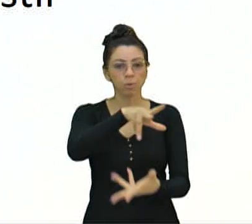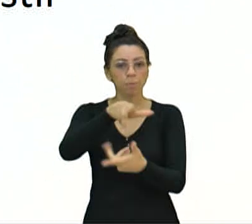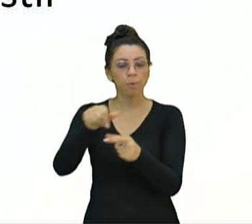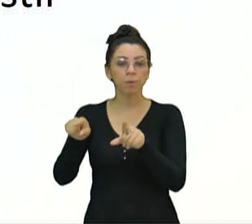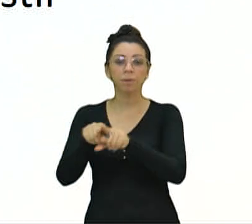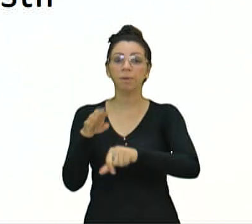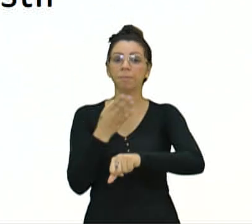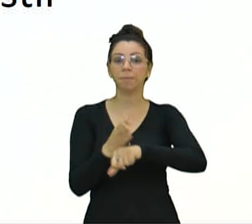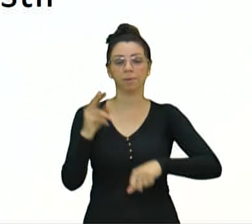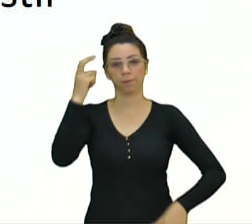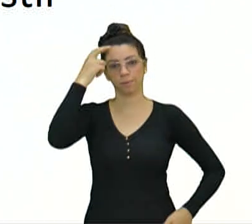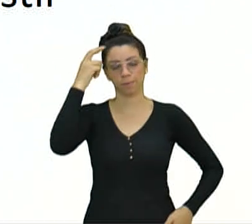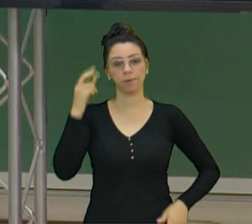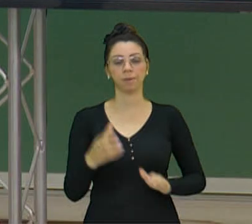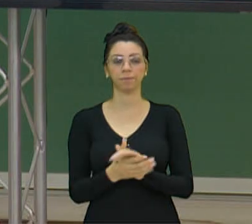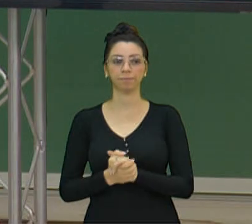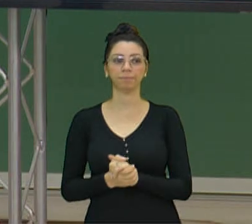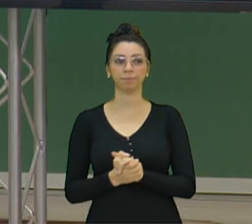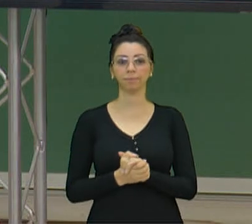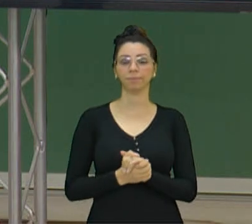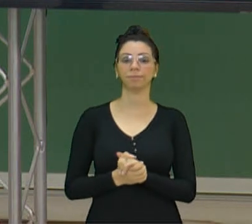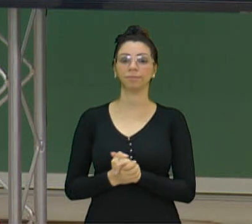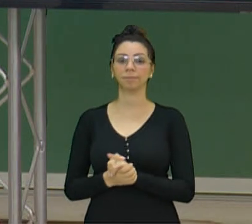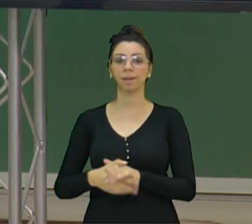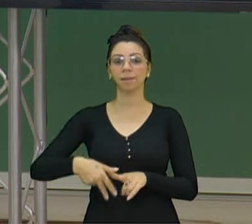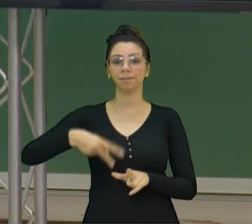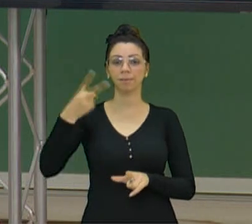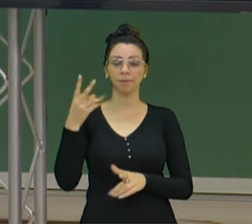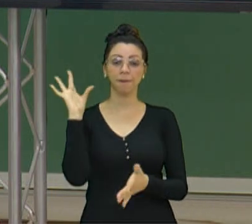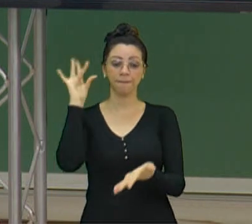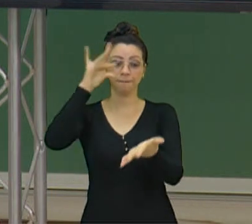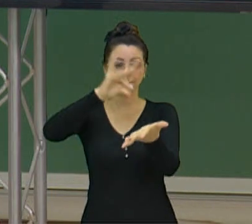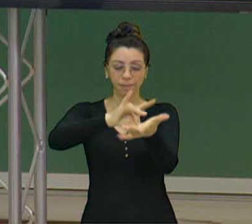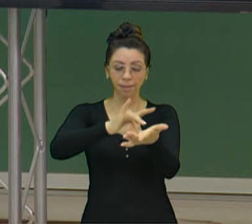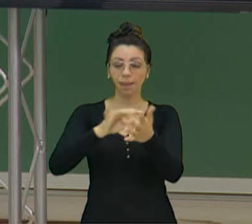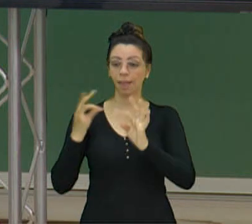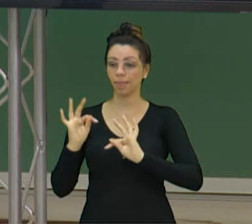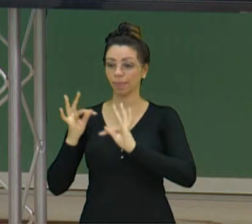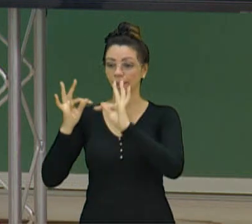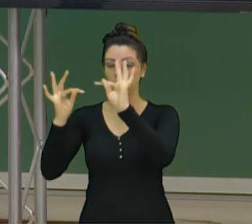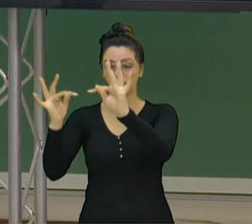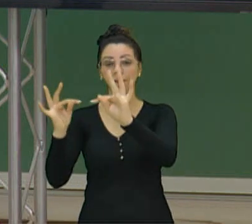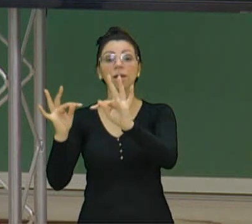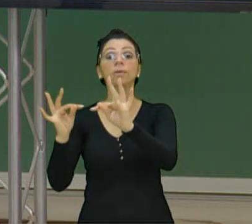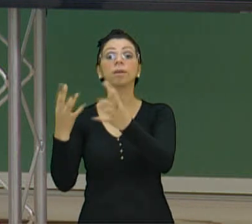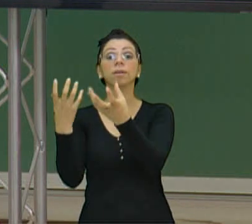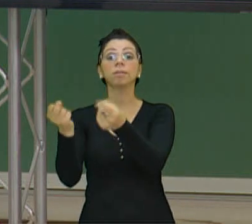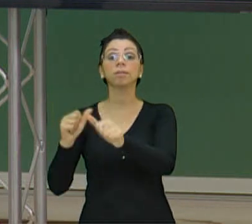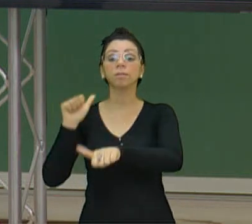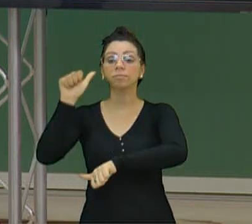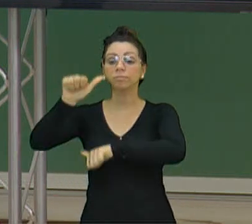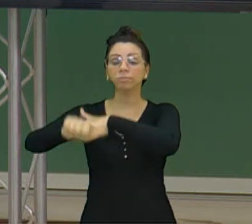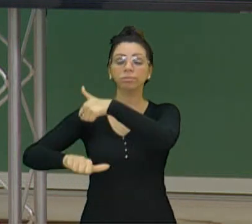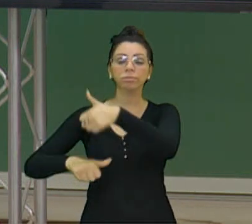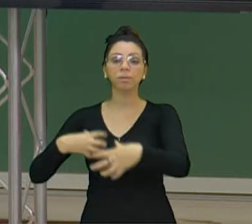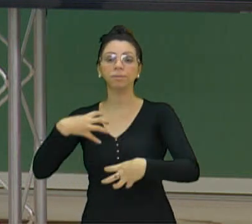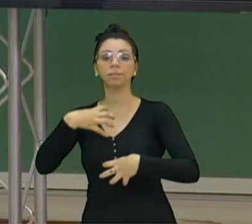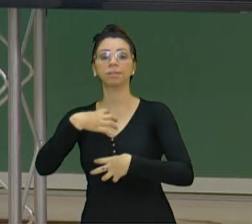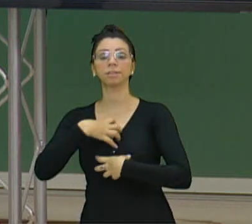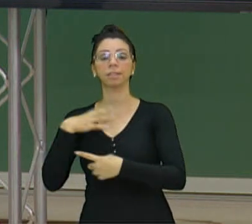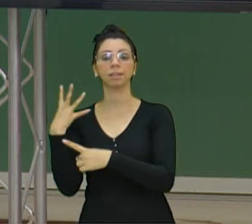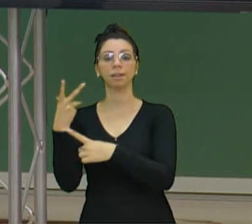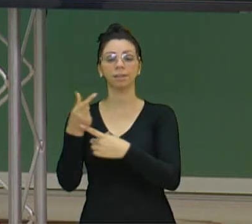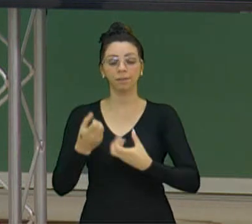Segunda alternativa é verdadeira. A tecnologia permitiu o desenvolvimento de novas formas de expressões artísticas e